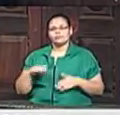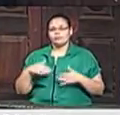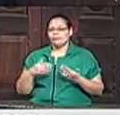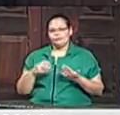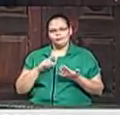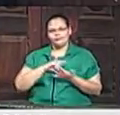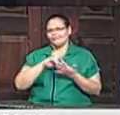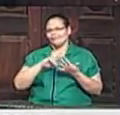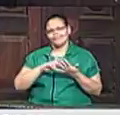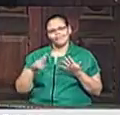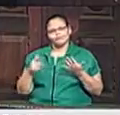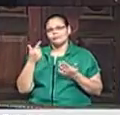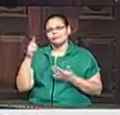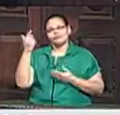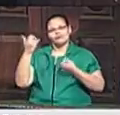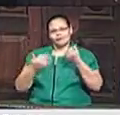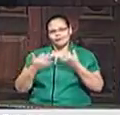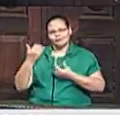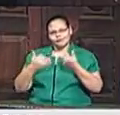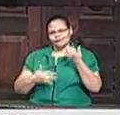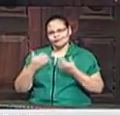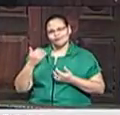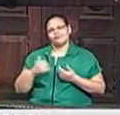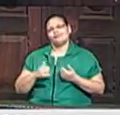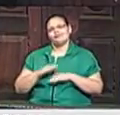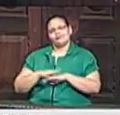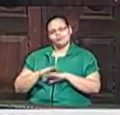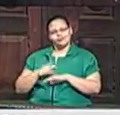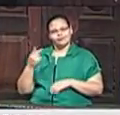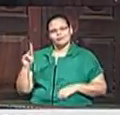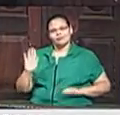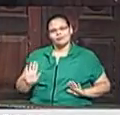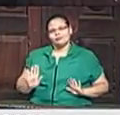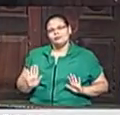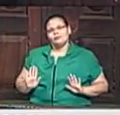Dentre os outros argumentos apresentados, não só